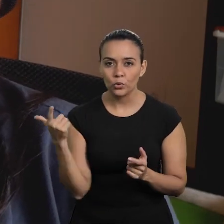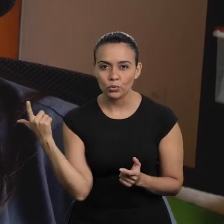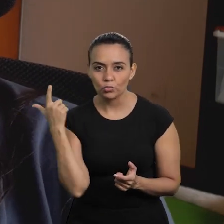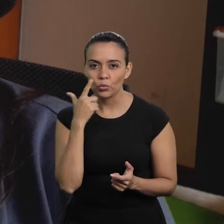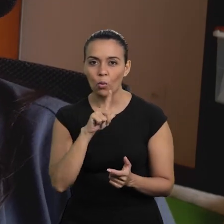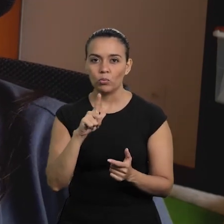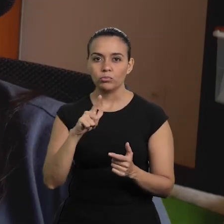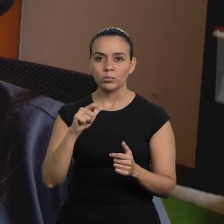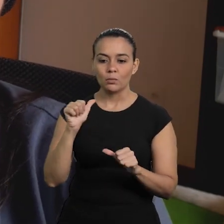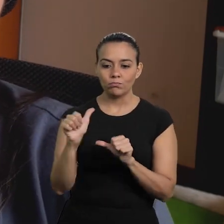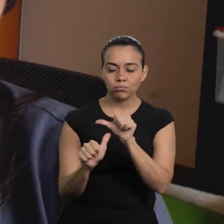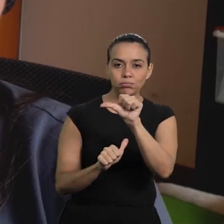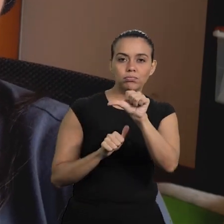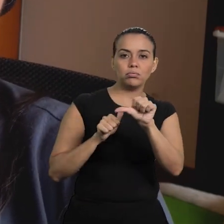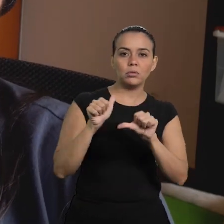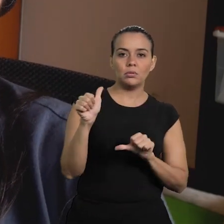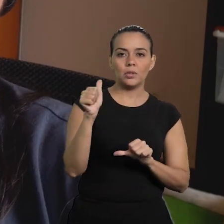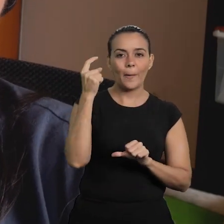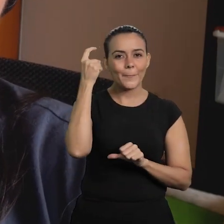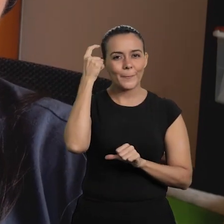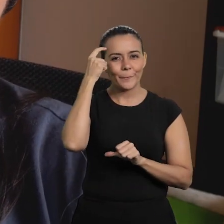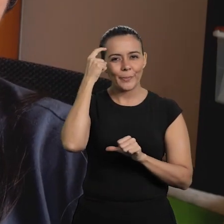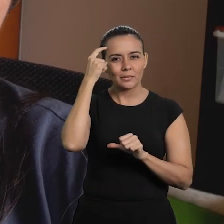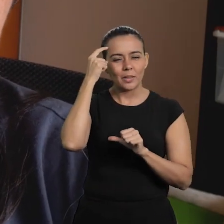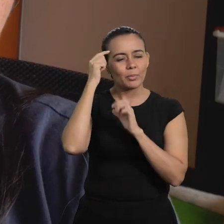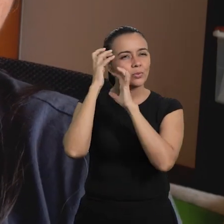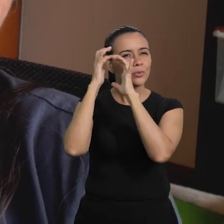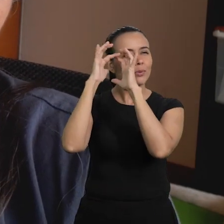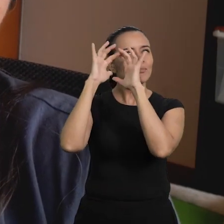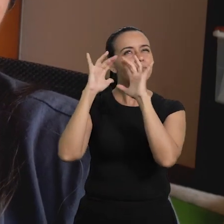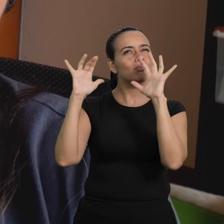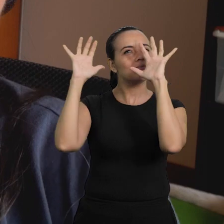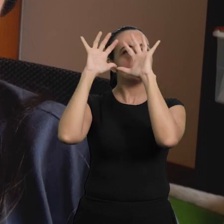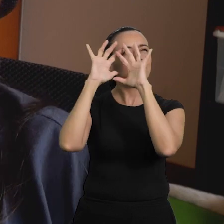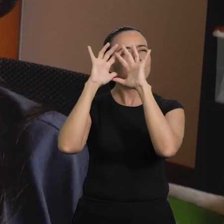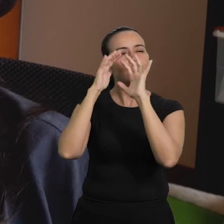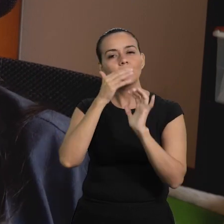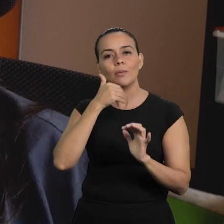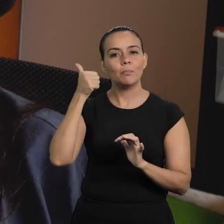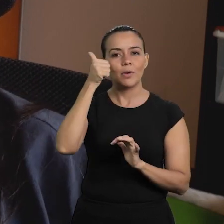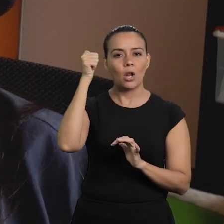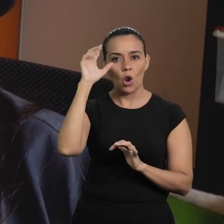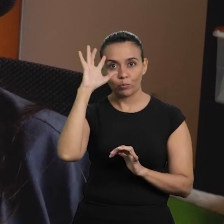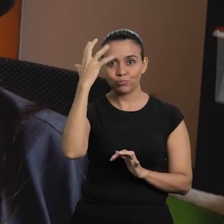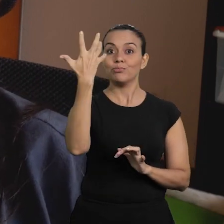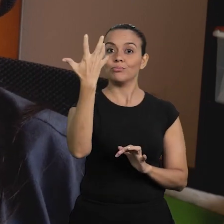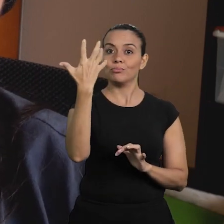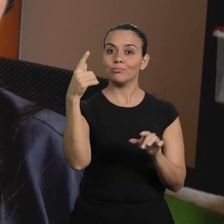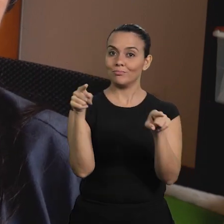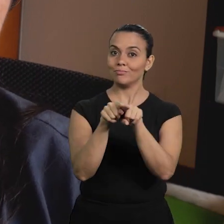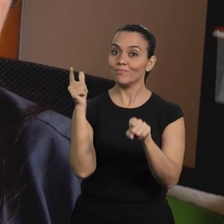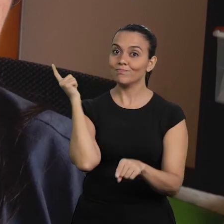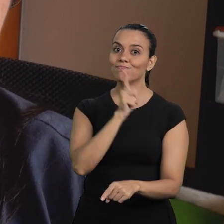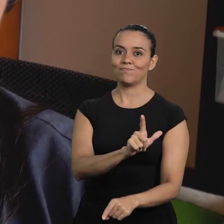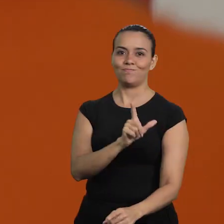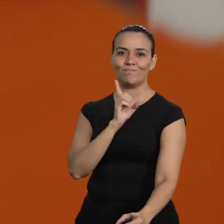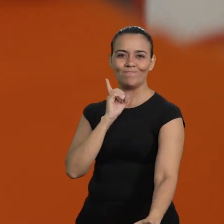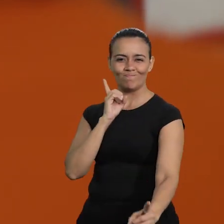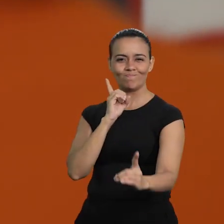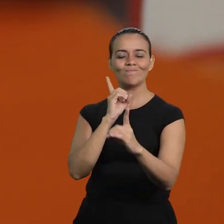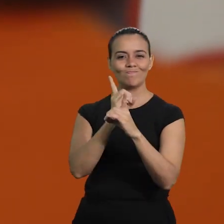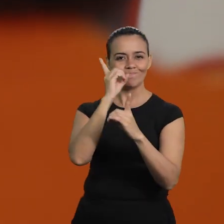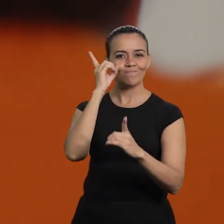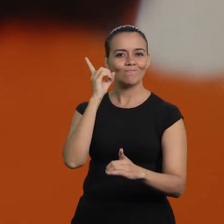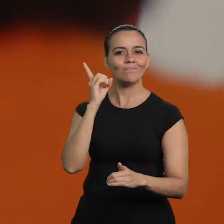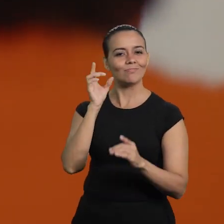diferentes perspectivas de pensamento, que nós vamos ter condições de encontrar soluções diferentes também, né?